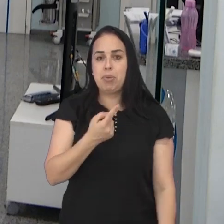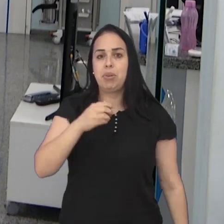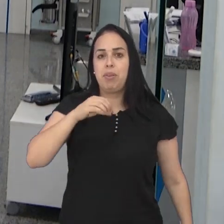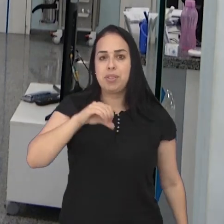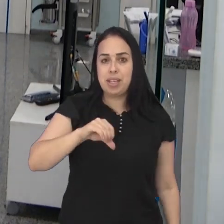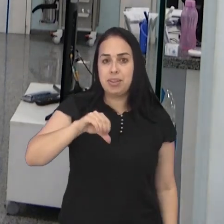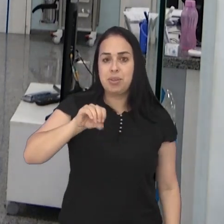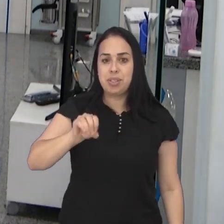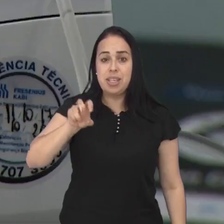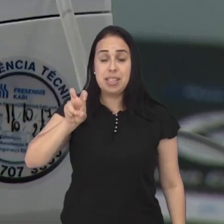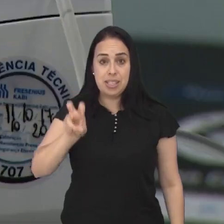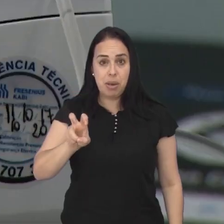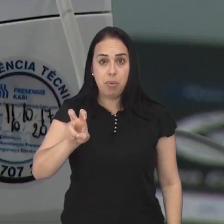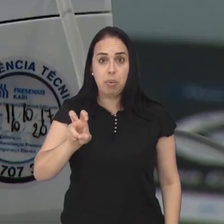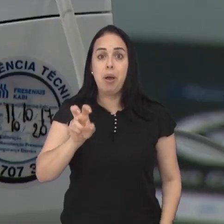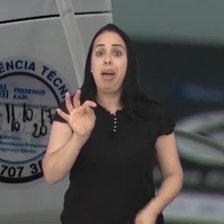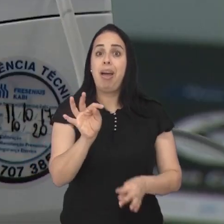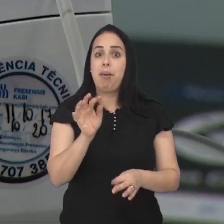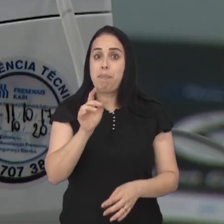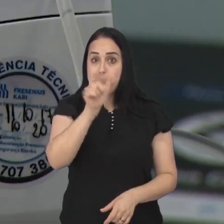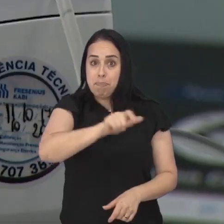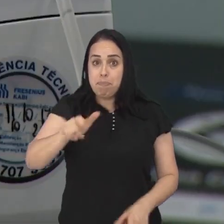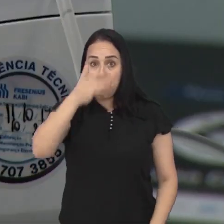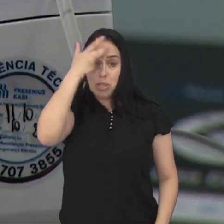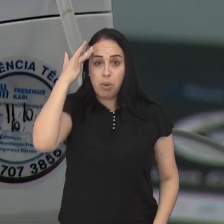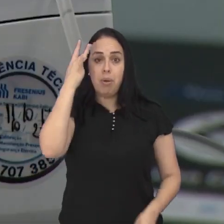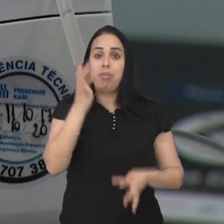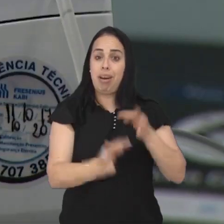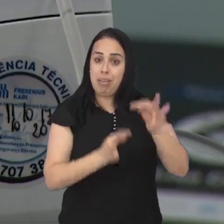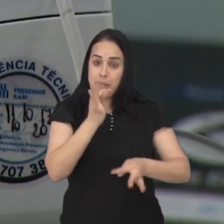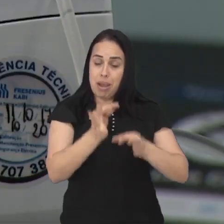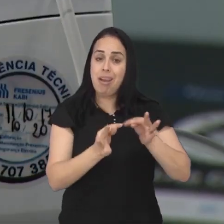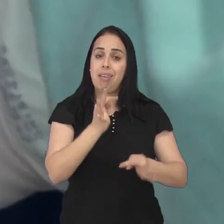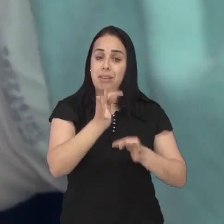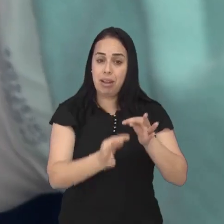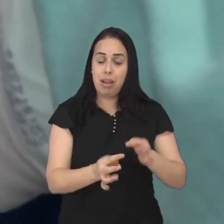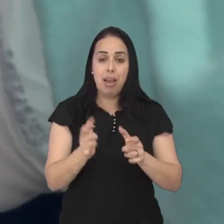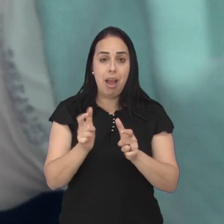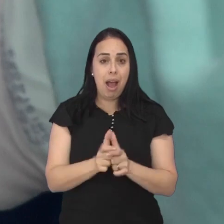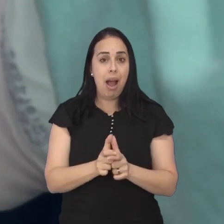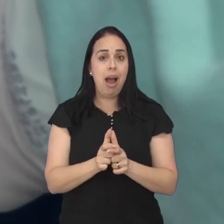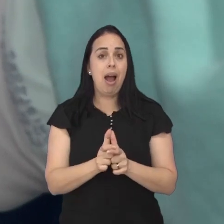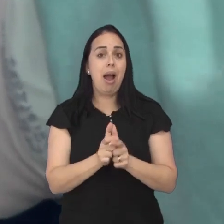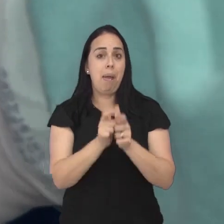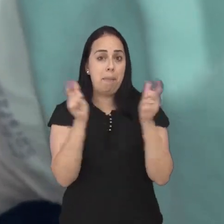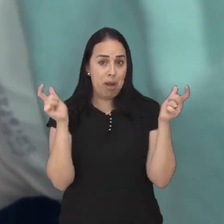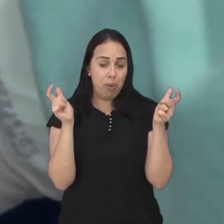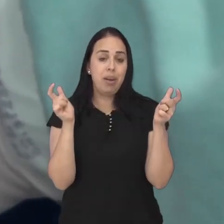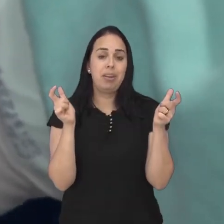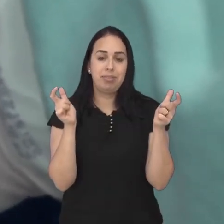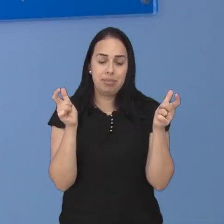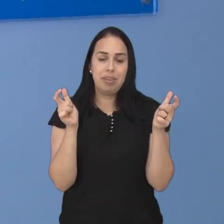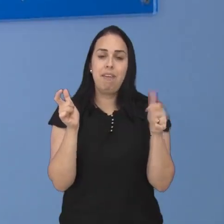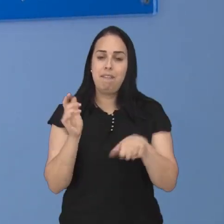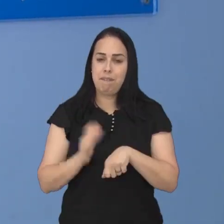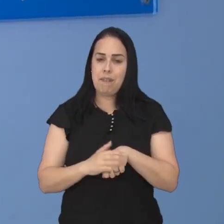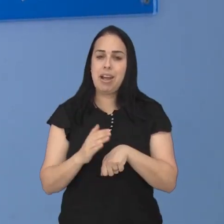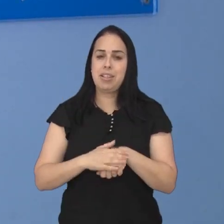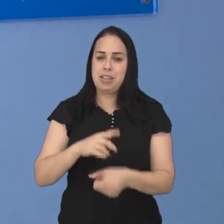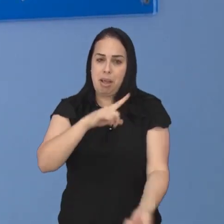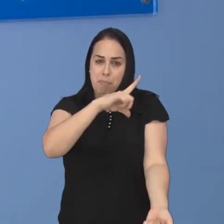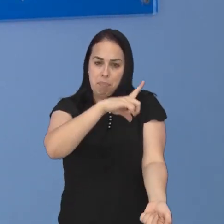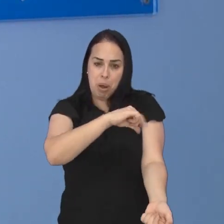1.905 pacientes passam por tratamento contra o câncer na rede pública. A maioria, 1.812,